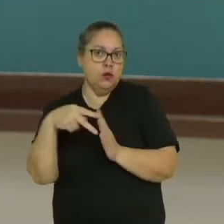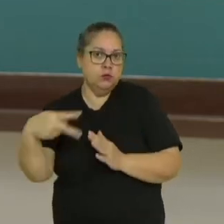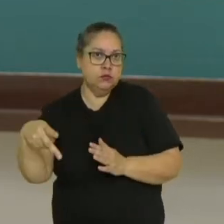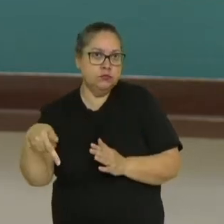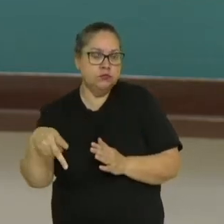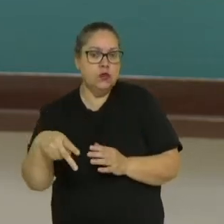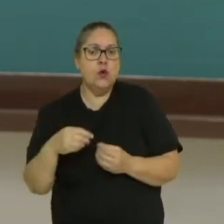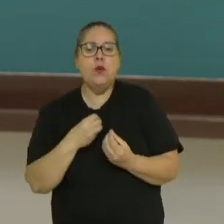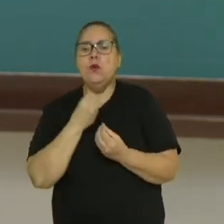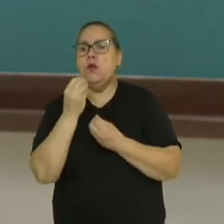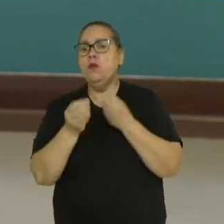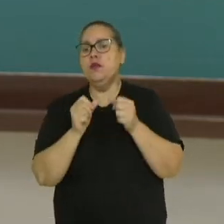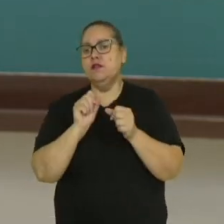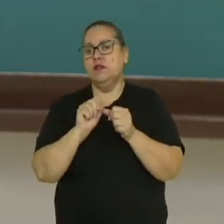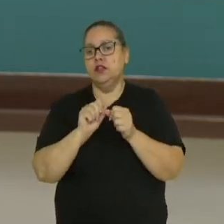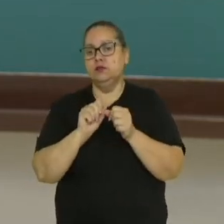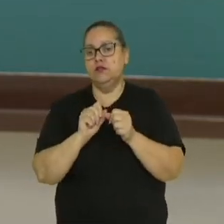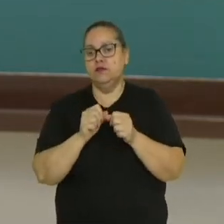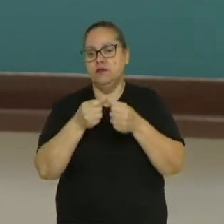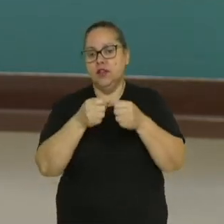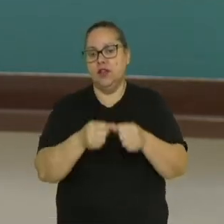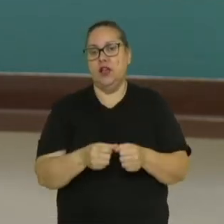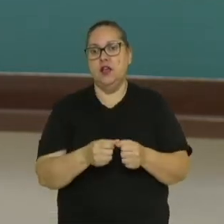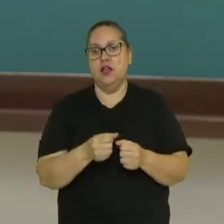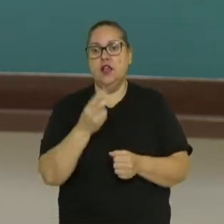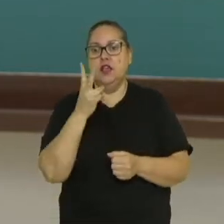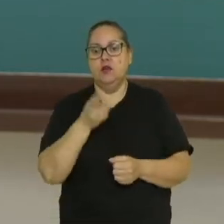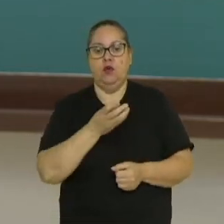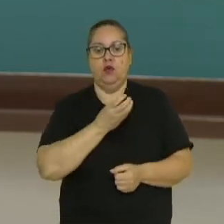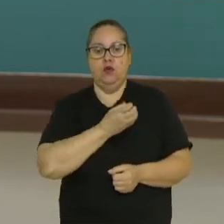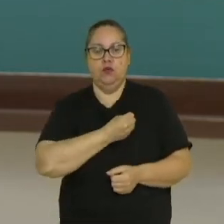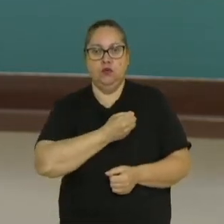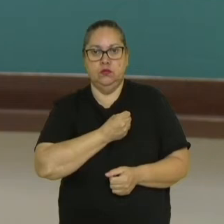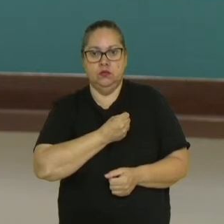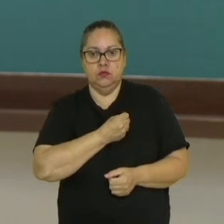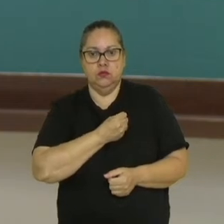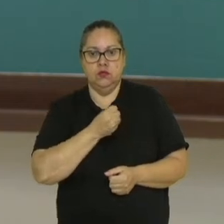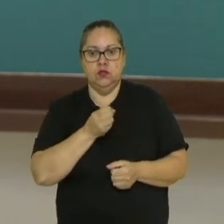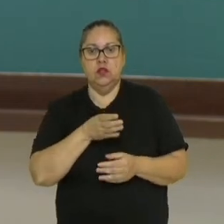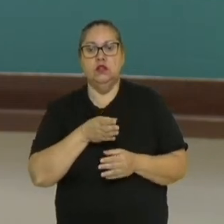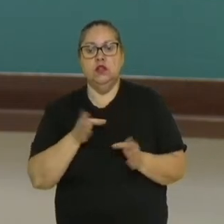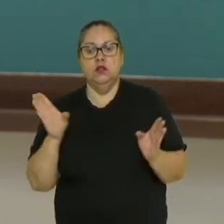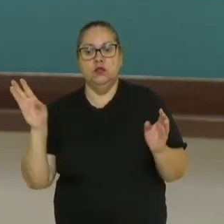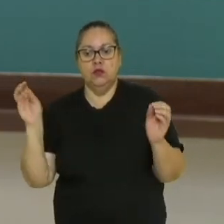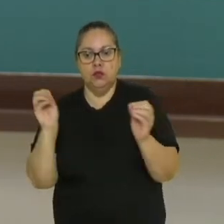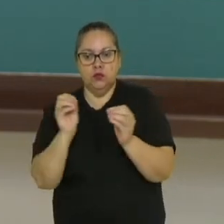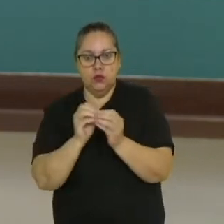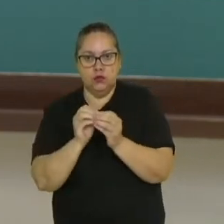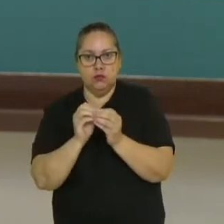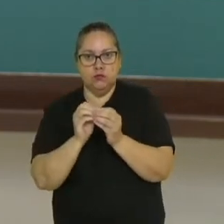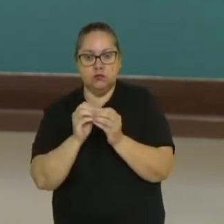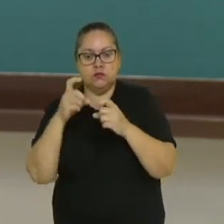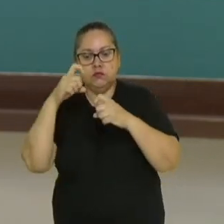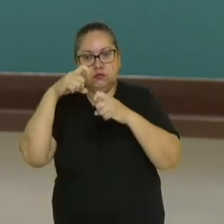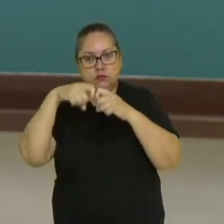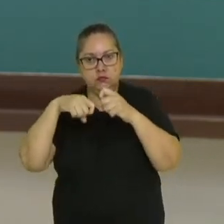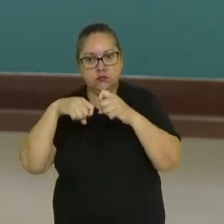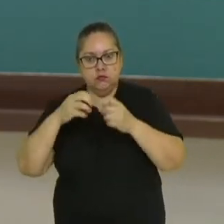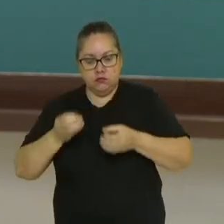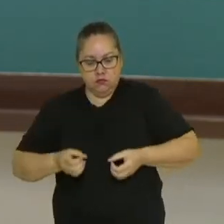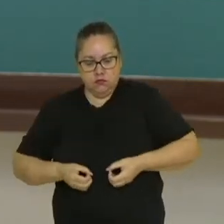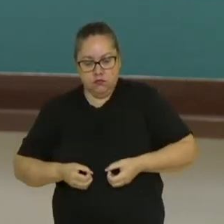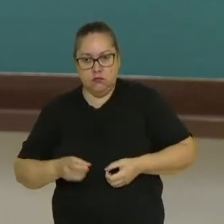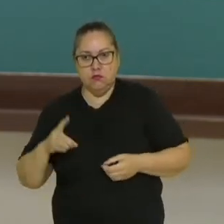para manter sempre esse número? Se nós surgimos através da fecundação, da união do espermatozoide com o óvulo,